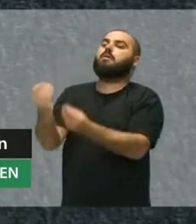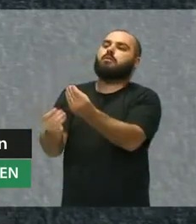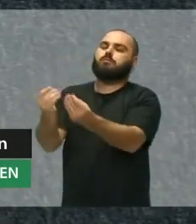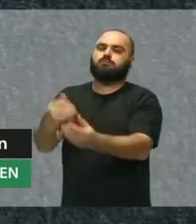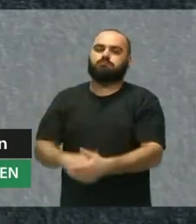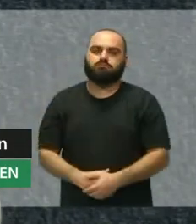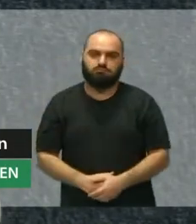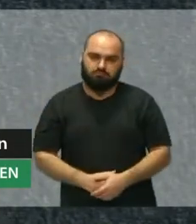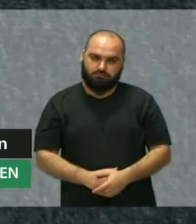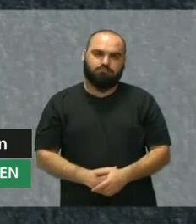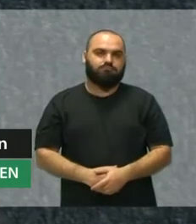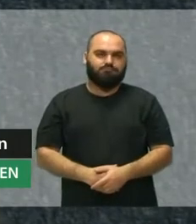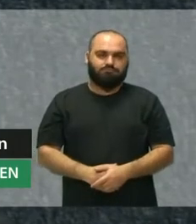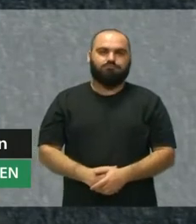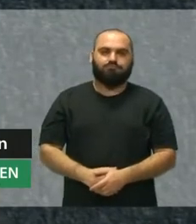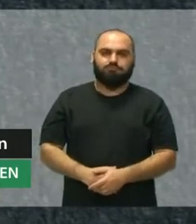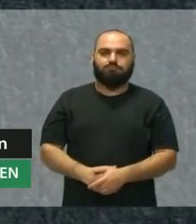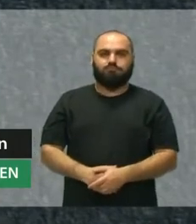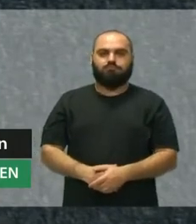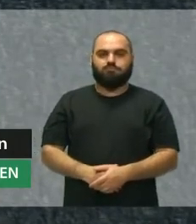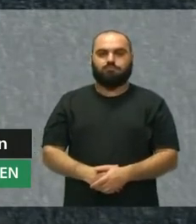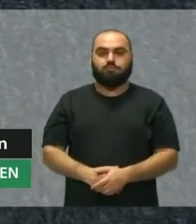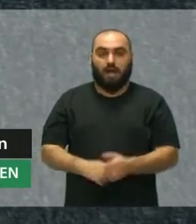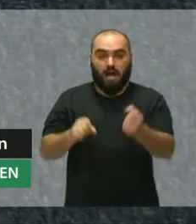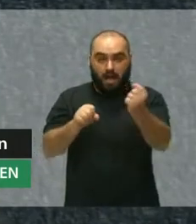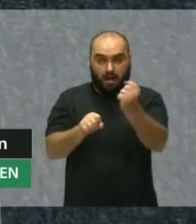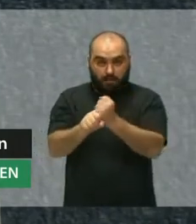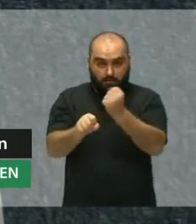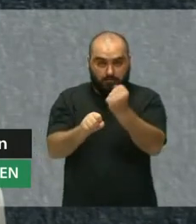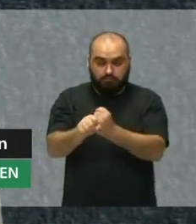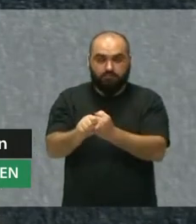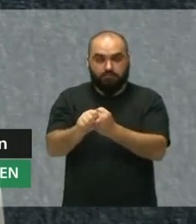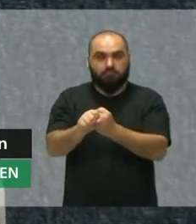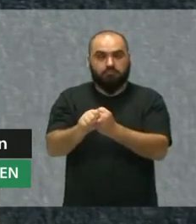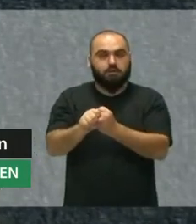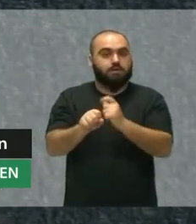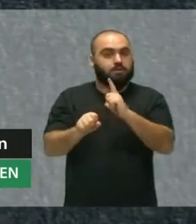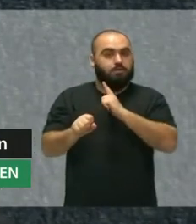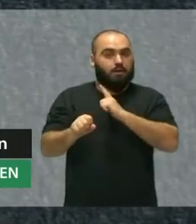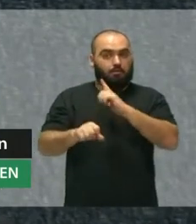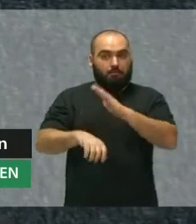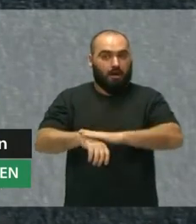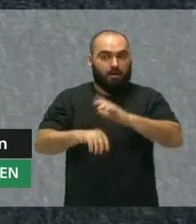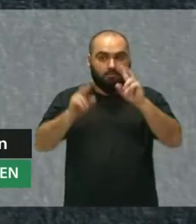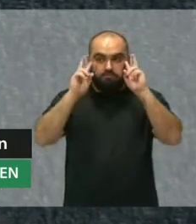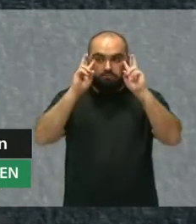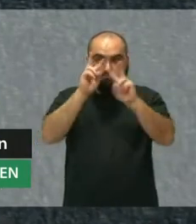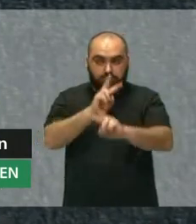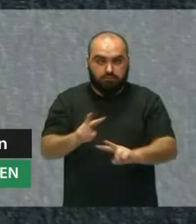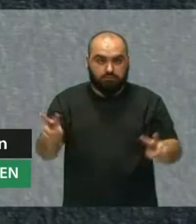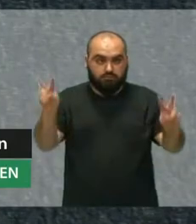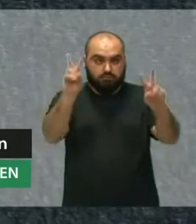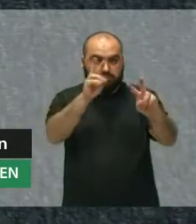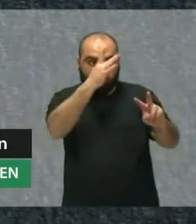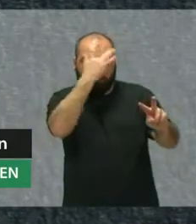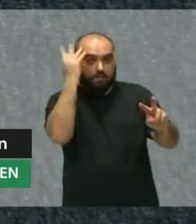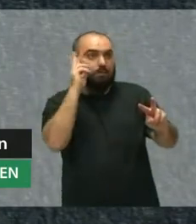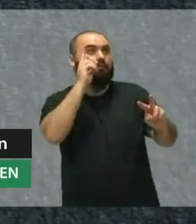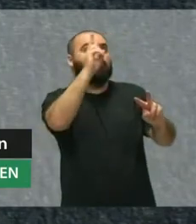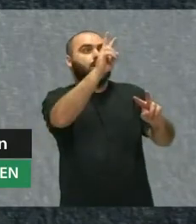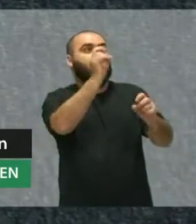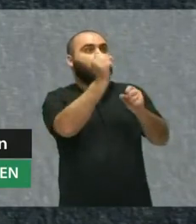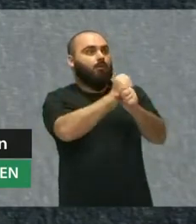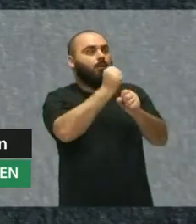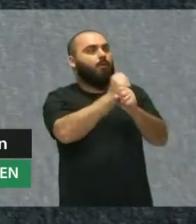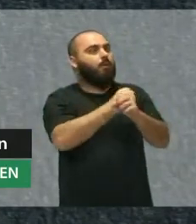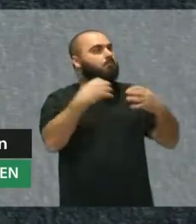custeio é justamente, embora a obra seja a parte que dê mais visibilidade, e muitas vezes as pessoas gostam da obra,